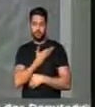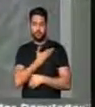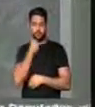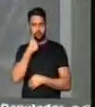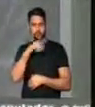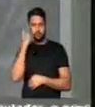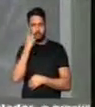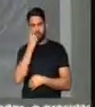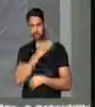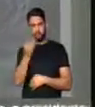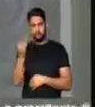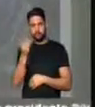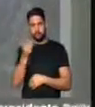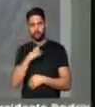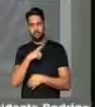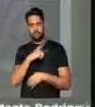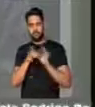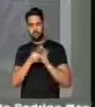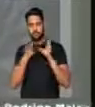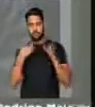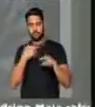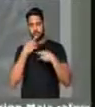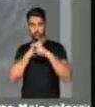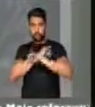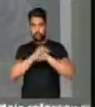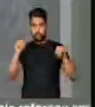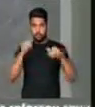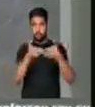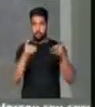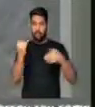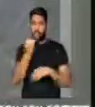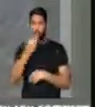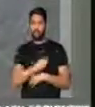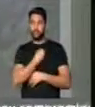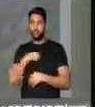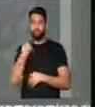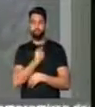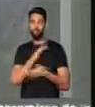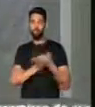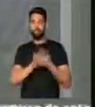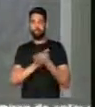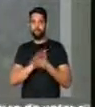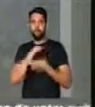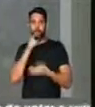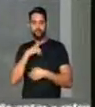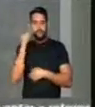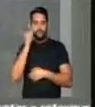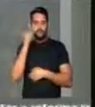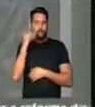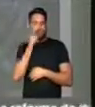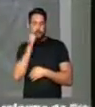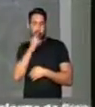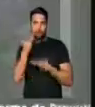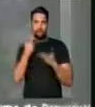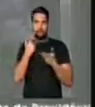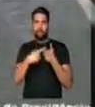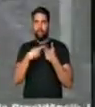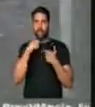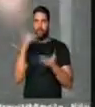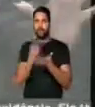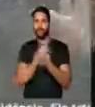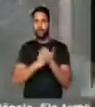senhoras deputados, deixo aqui esse recado. É importante que não mais possamos tentar nos enganar, porque não